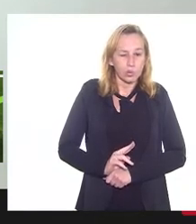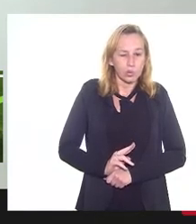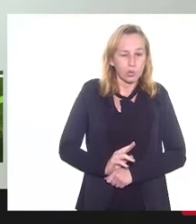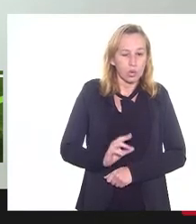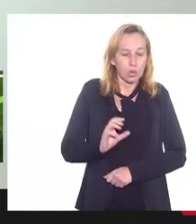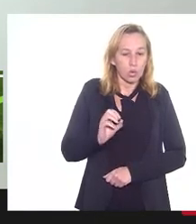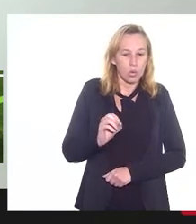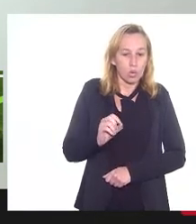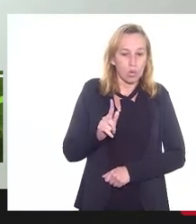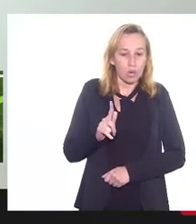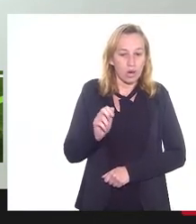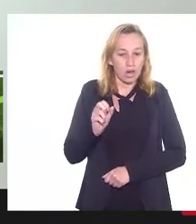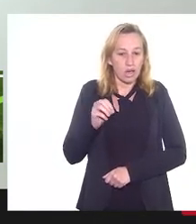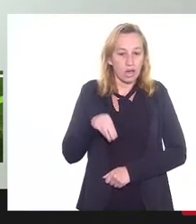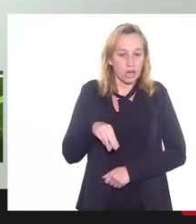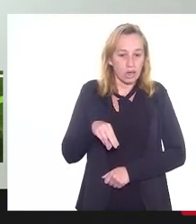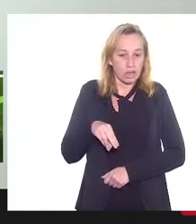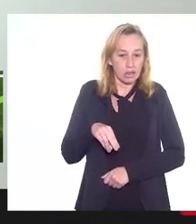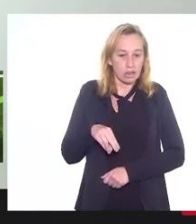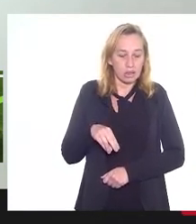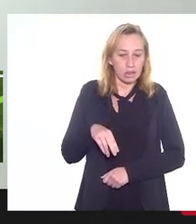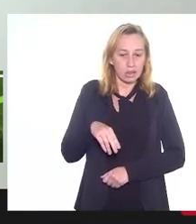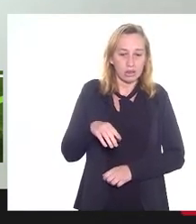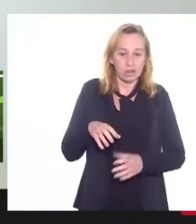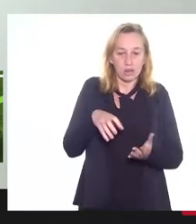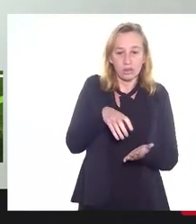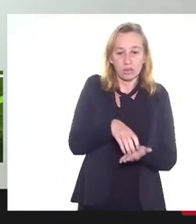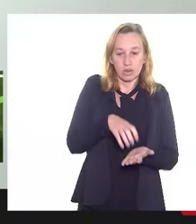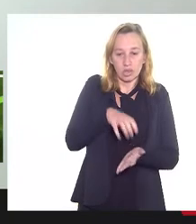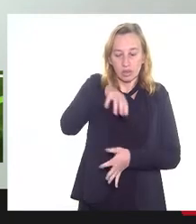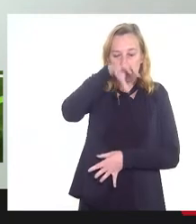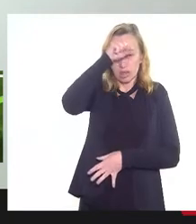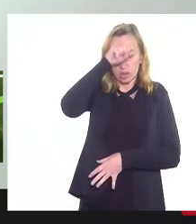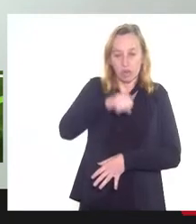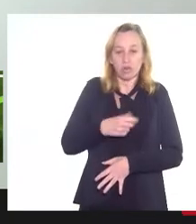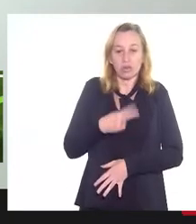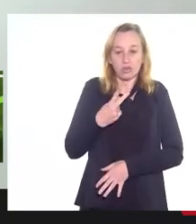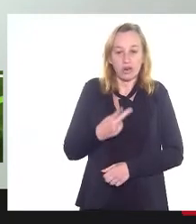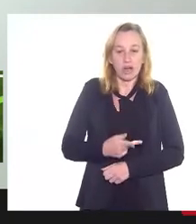Ogan, que é do Centro Espírita, quando ele fala que